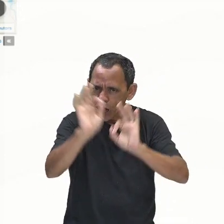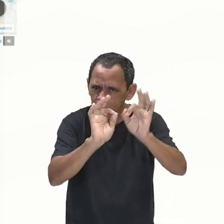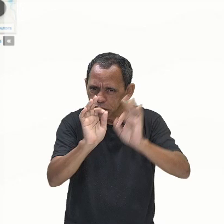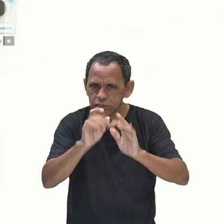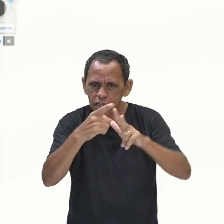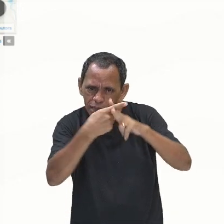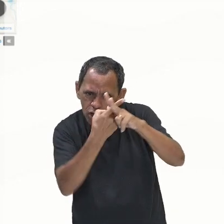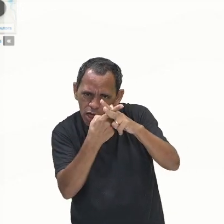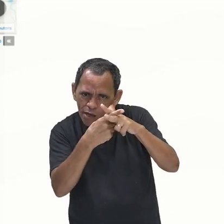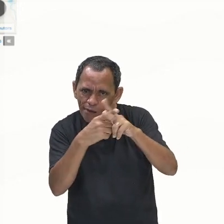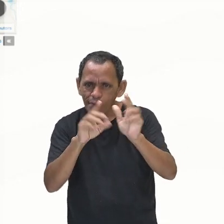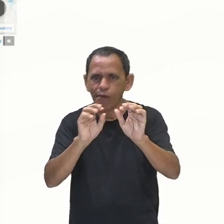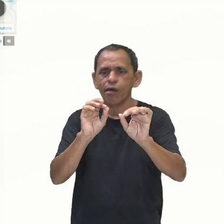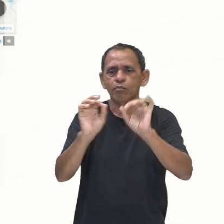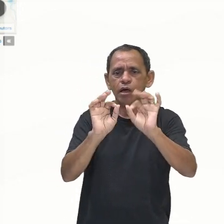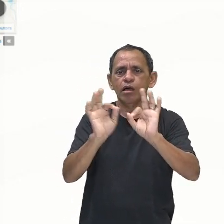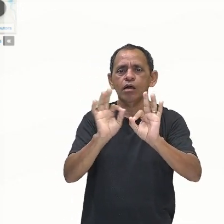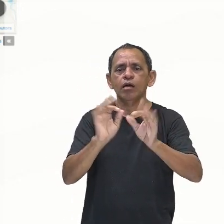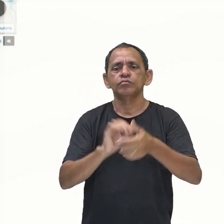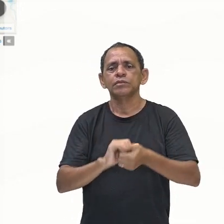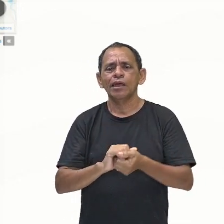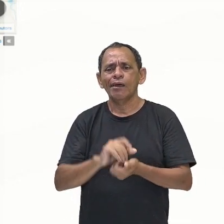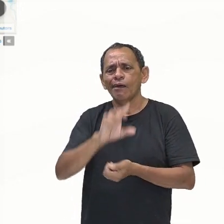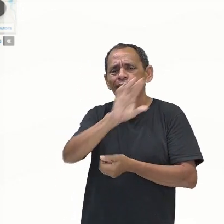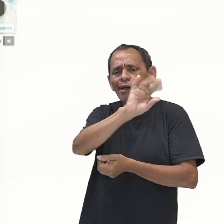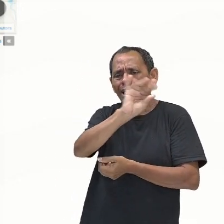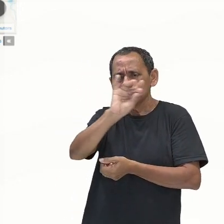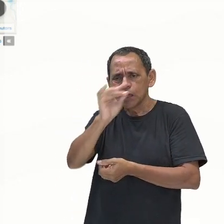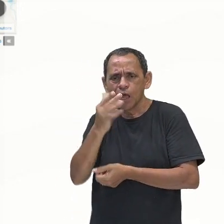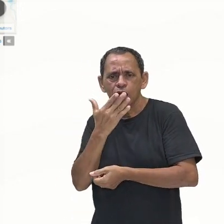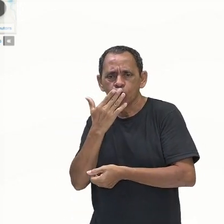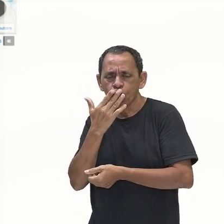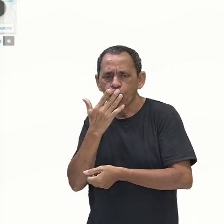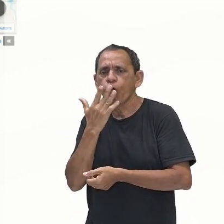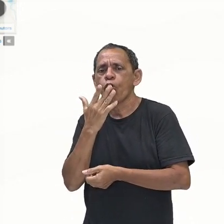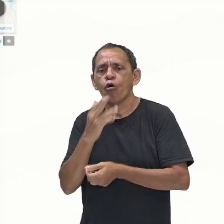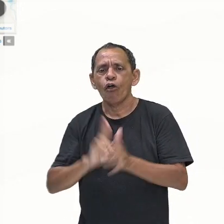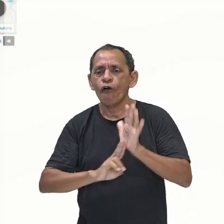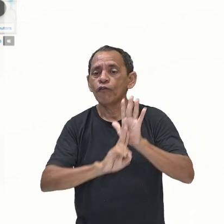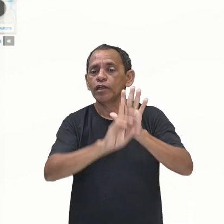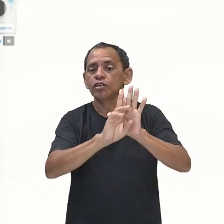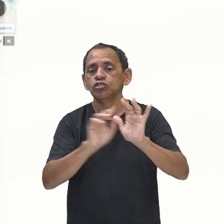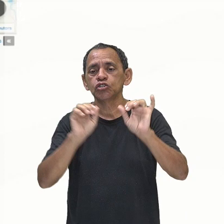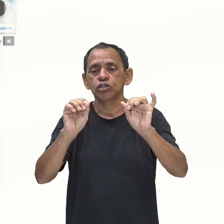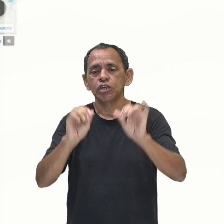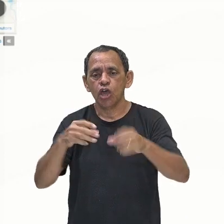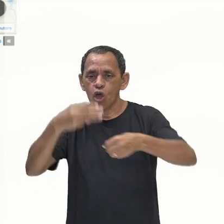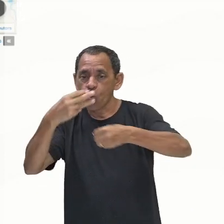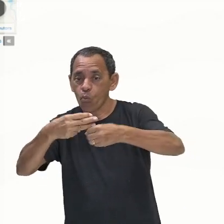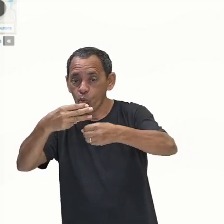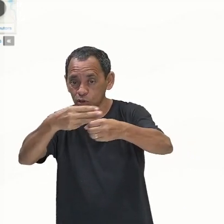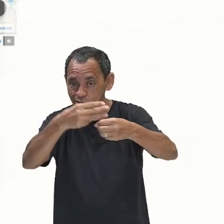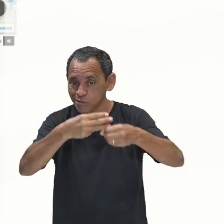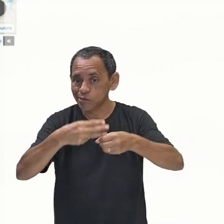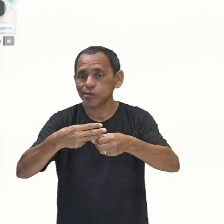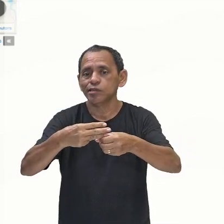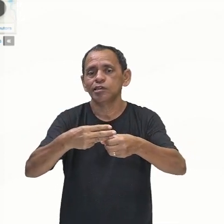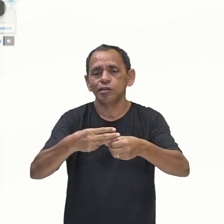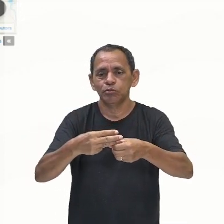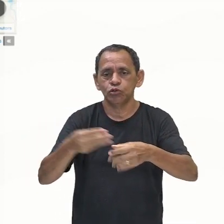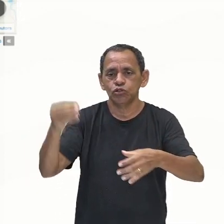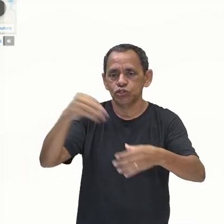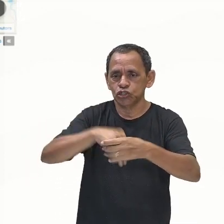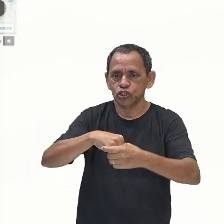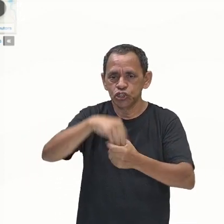aqui nessas áreas se refere a um dos municípios da região metropolitana de Manaus. As bolinhas